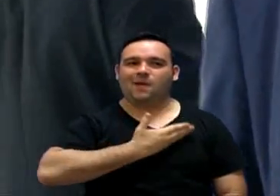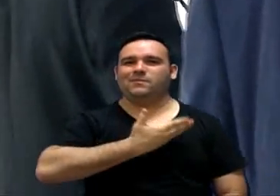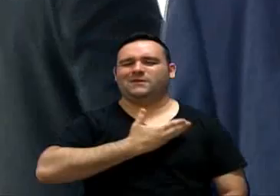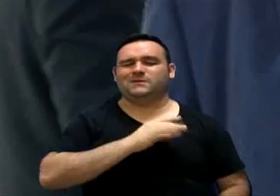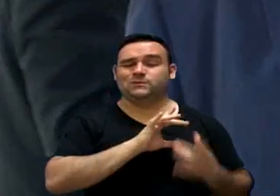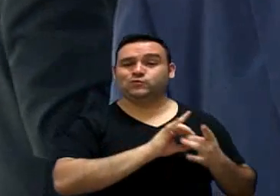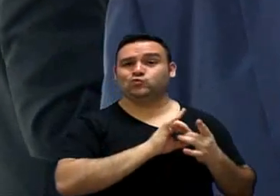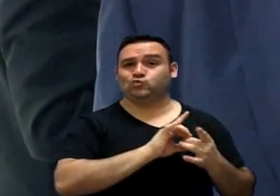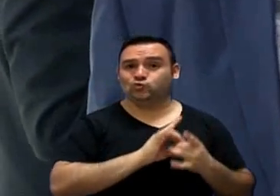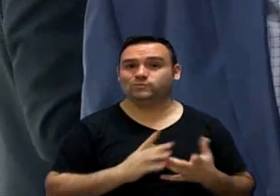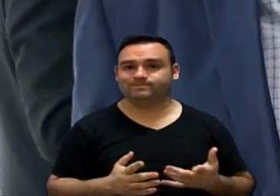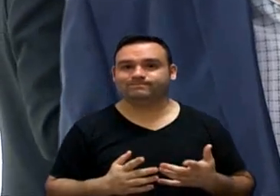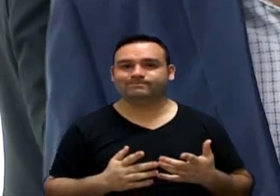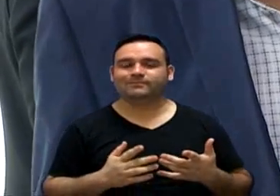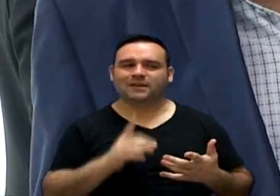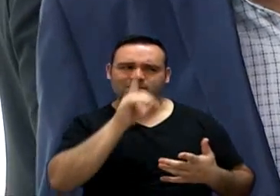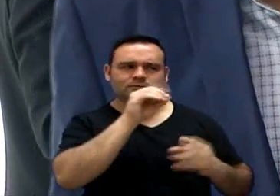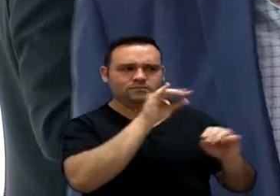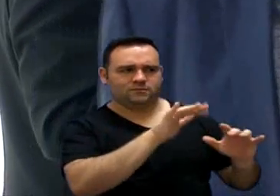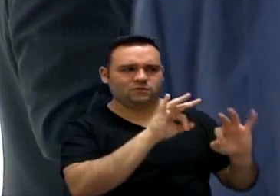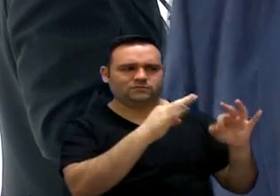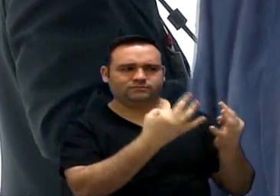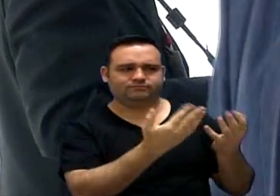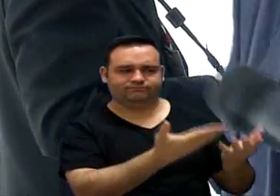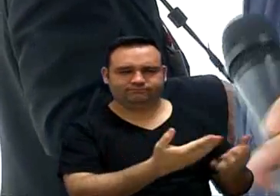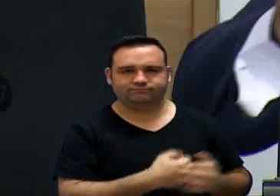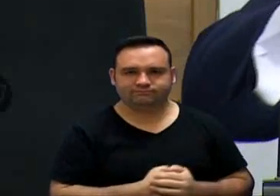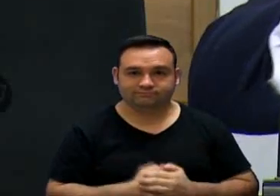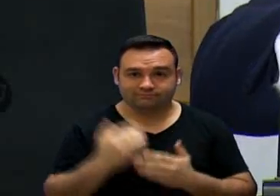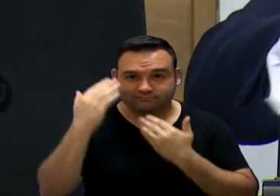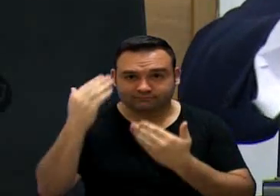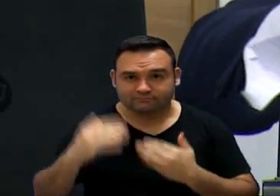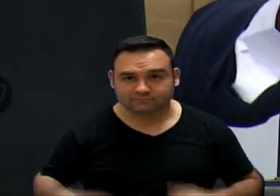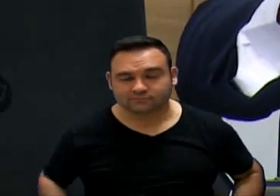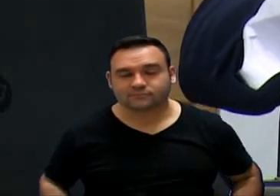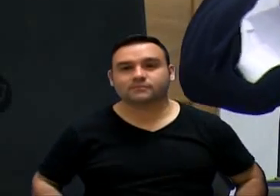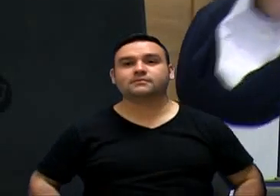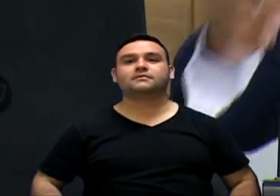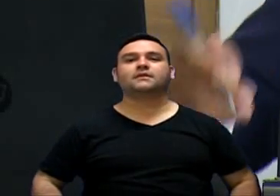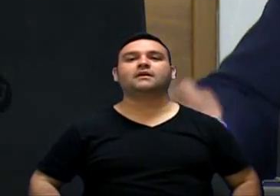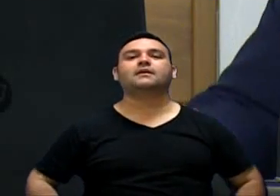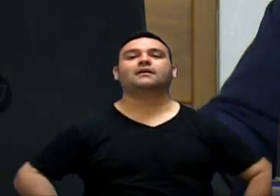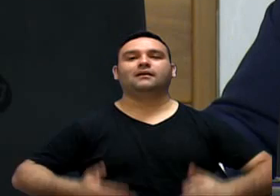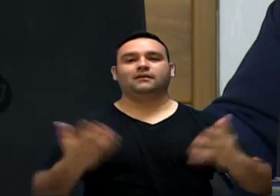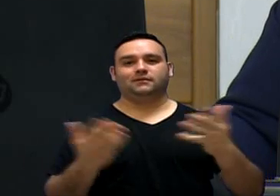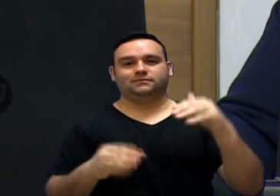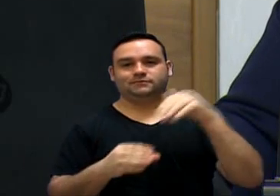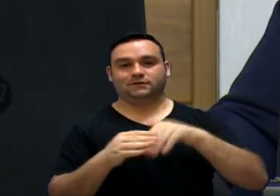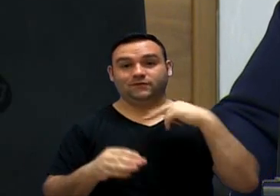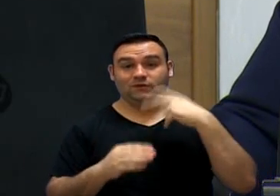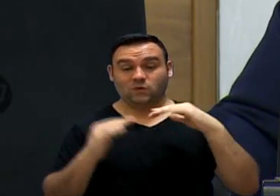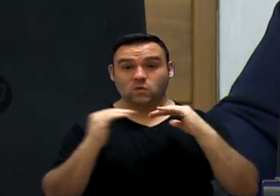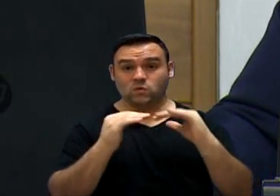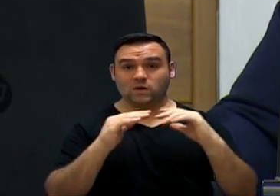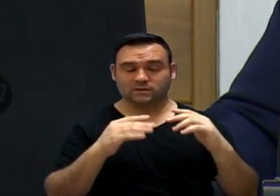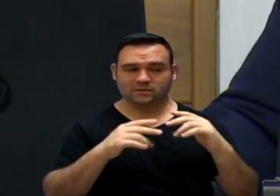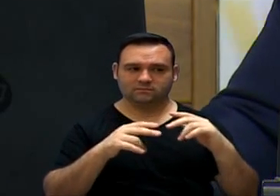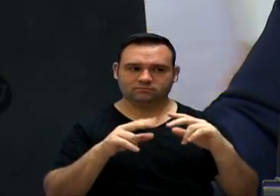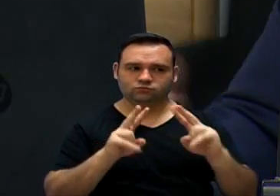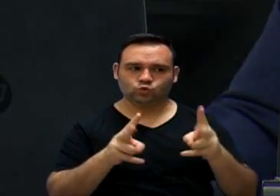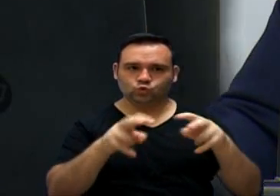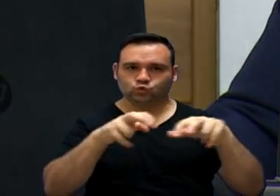Deus possa confortar o coração de todos os familiares. Obrigado, senhor presidente. Eu coloco em votação, os vereadores concordam, pelo menos como